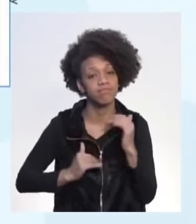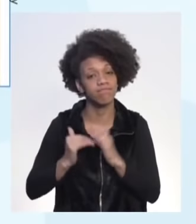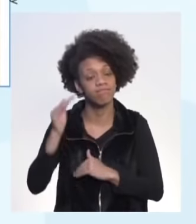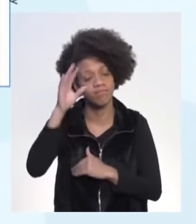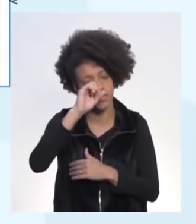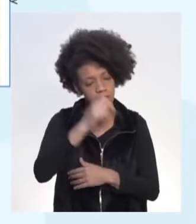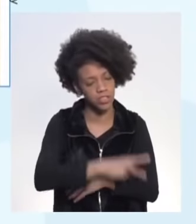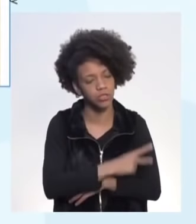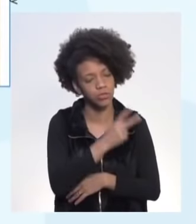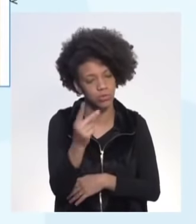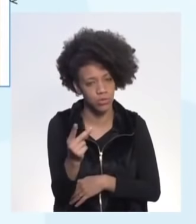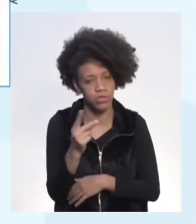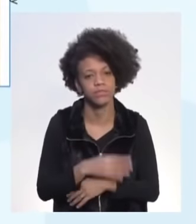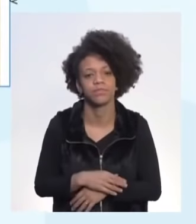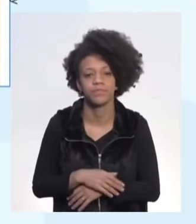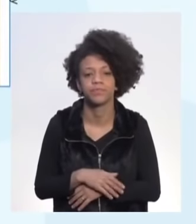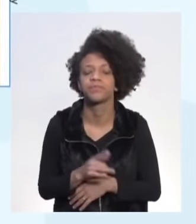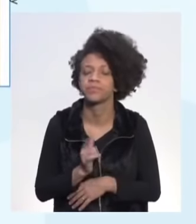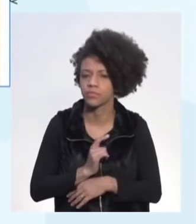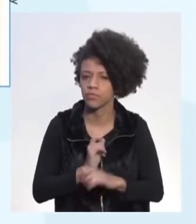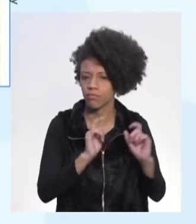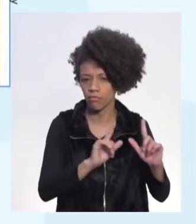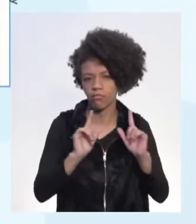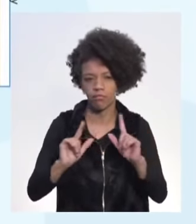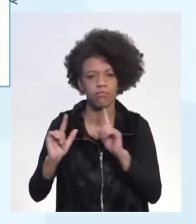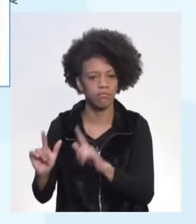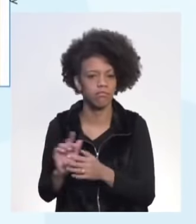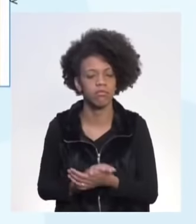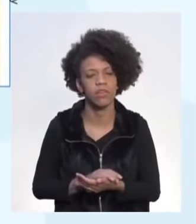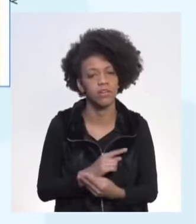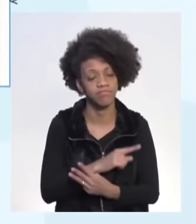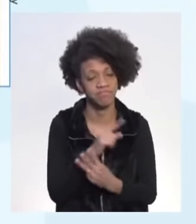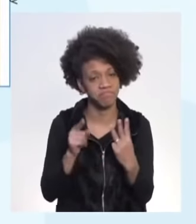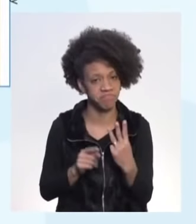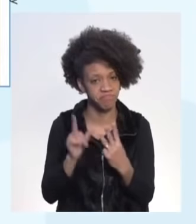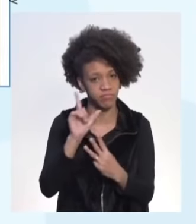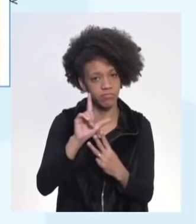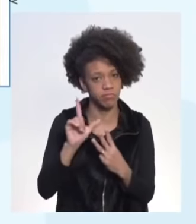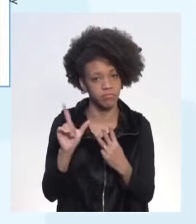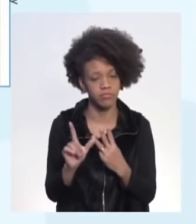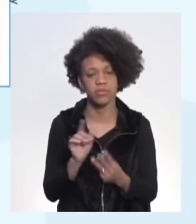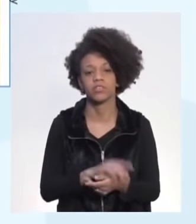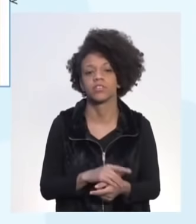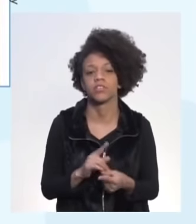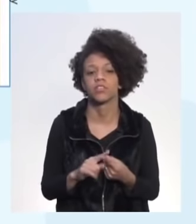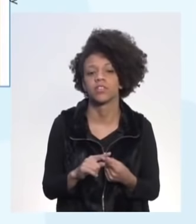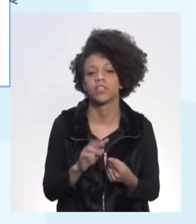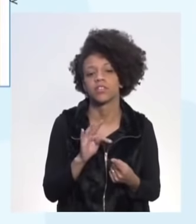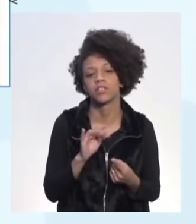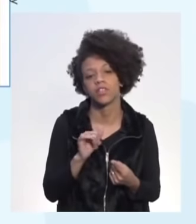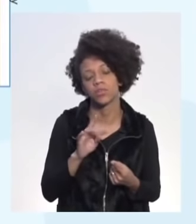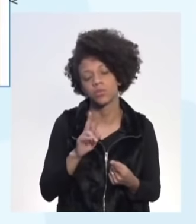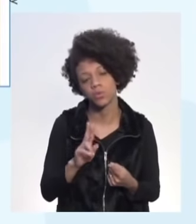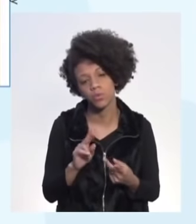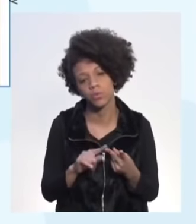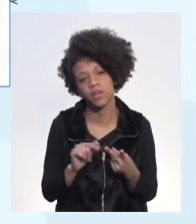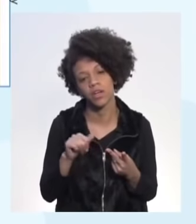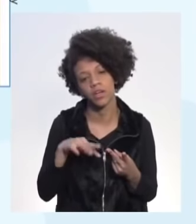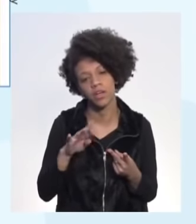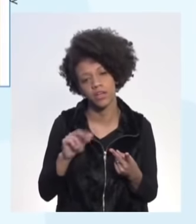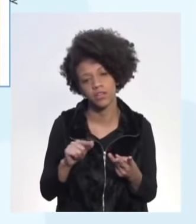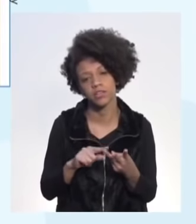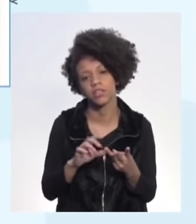bom, gente? Então dá uma olhadinha que tem essas imagens lá. E aí tem essas 3 imagens, tatu, anta e esquilo. Já